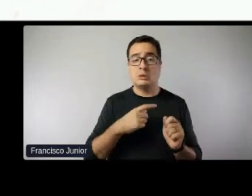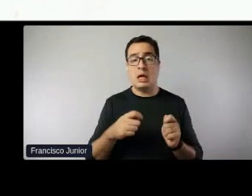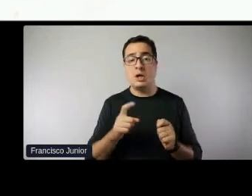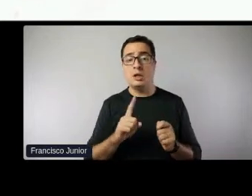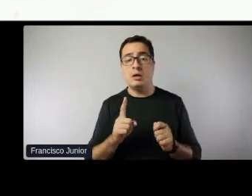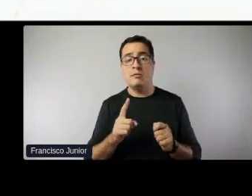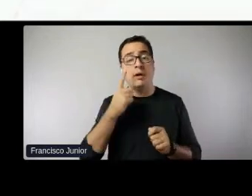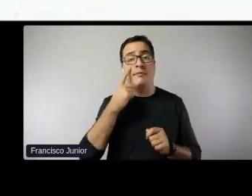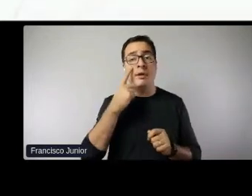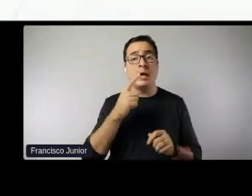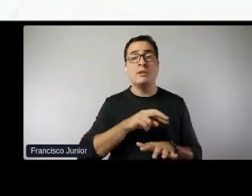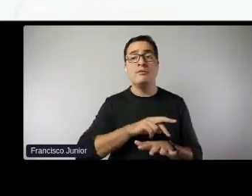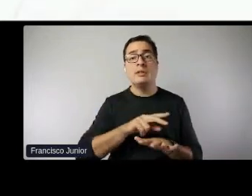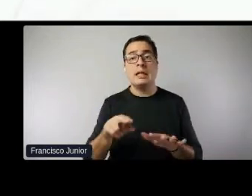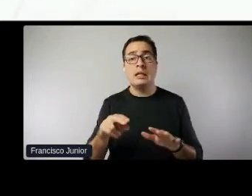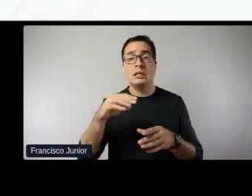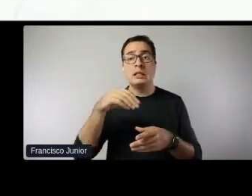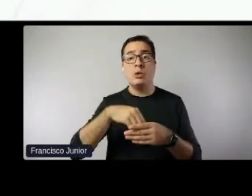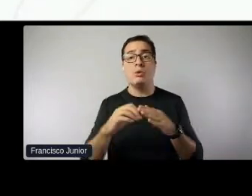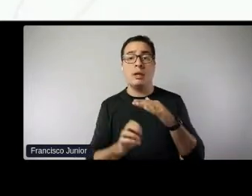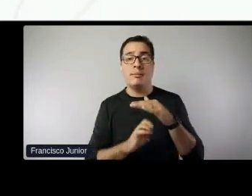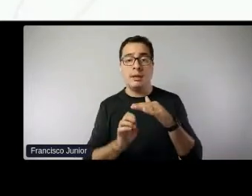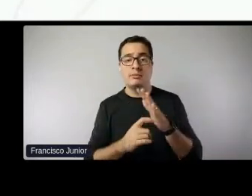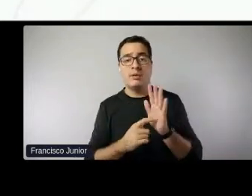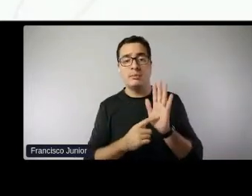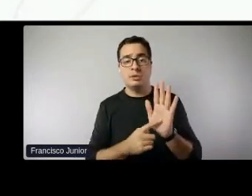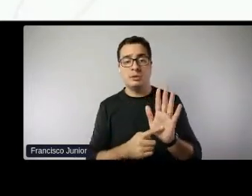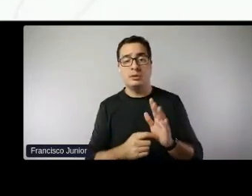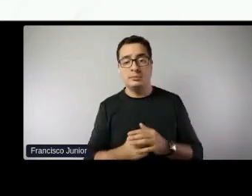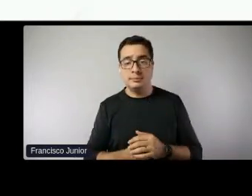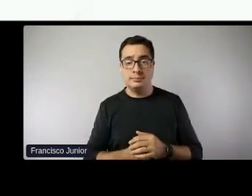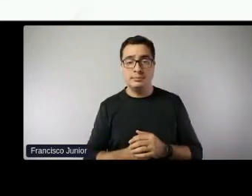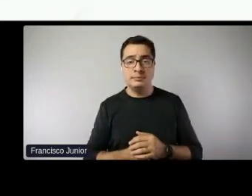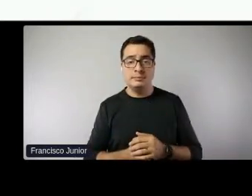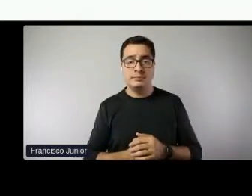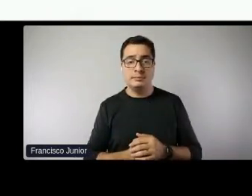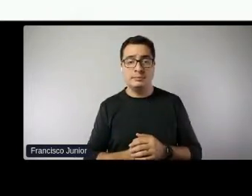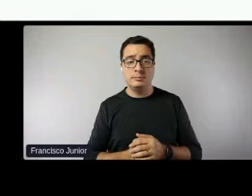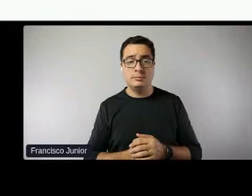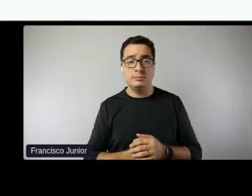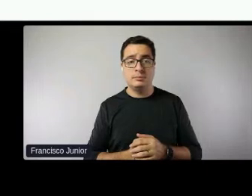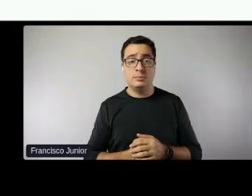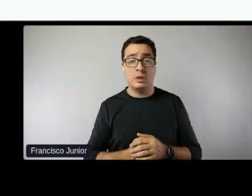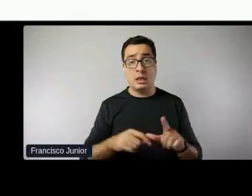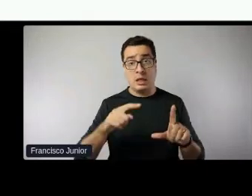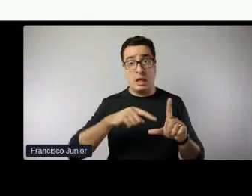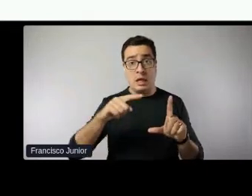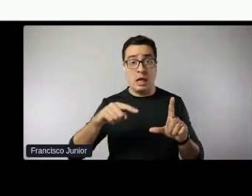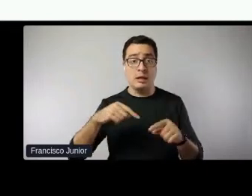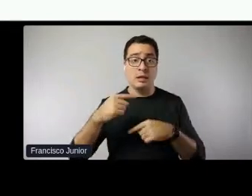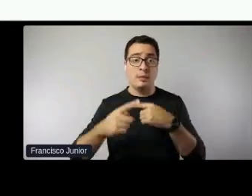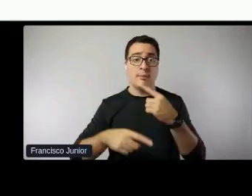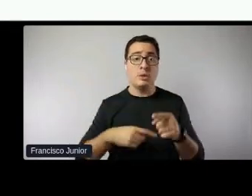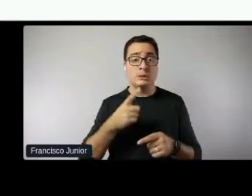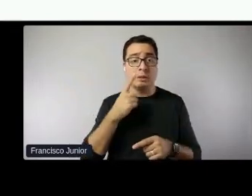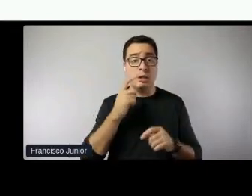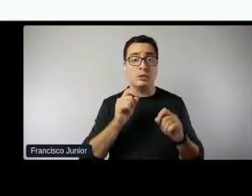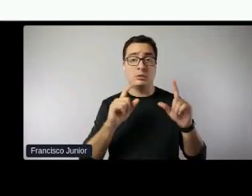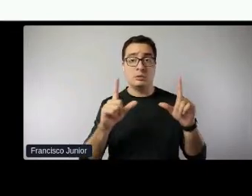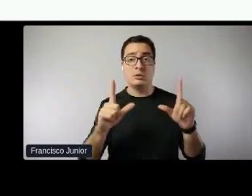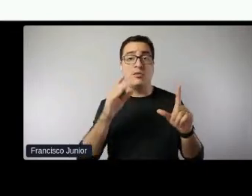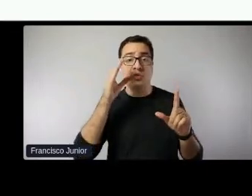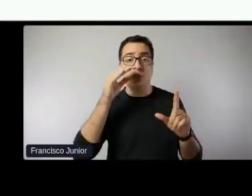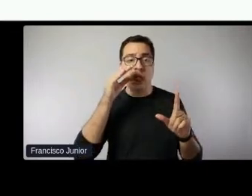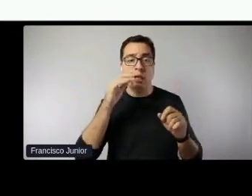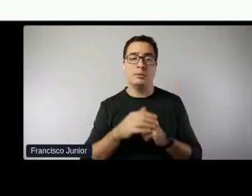vai medir a diversidade geral na empresa e vai exibir aí na tela a partir desse gráfico. Logo em seguida, a gente tem um quadro de funcionários,